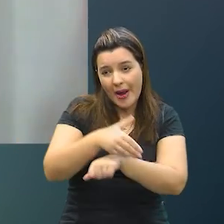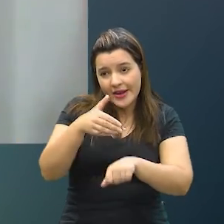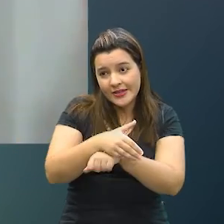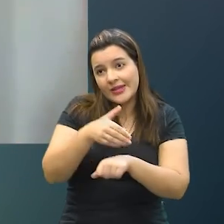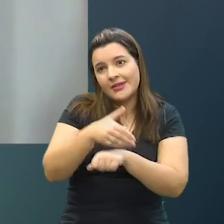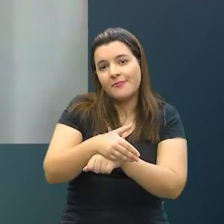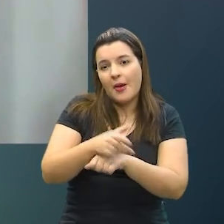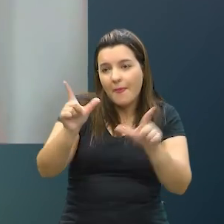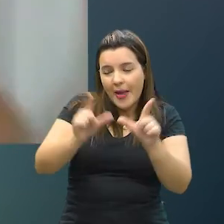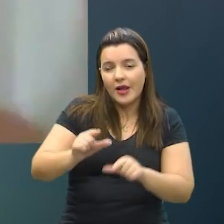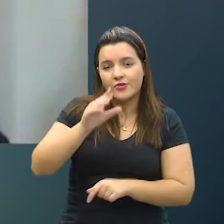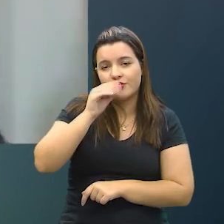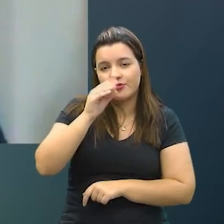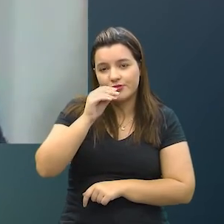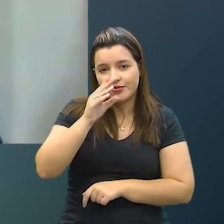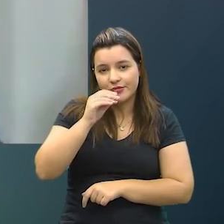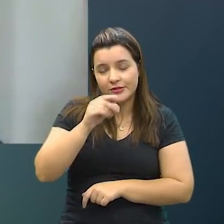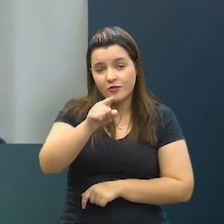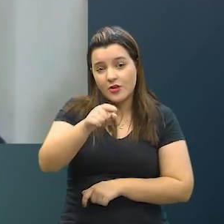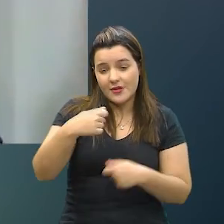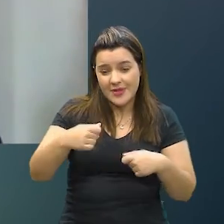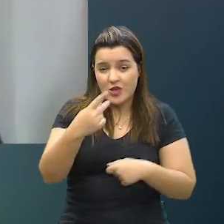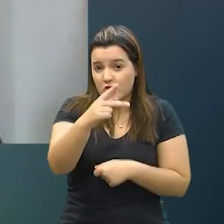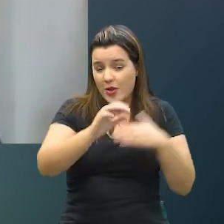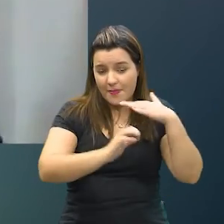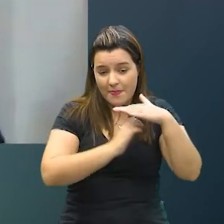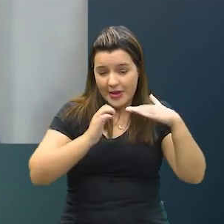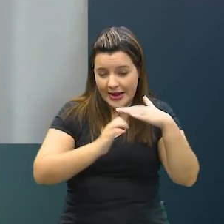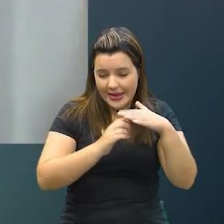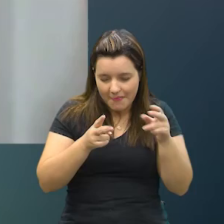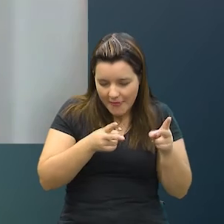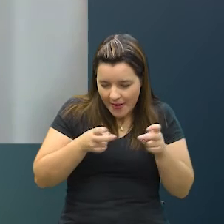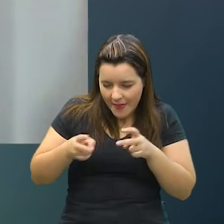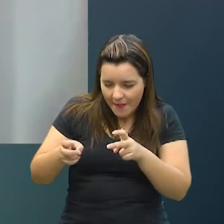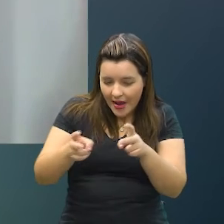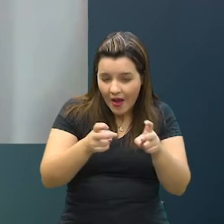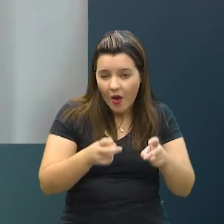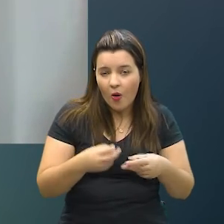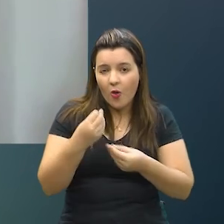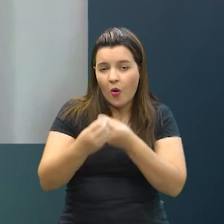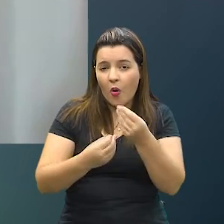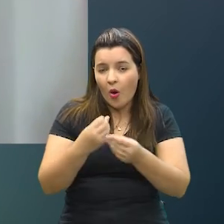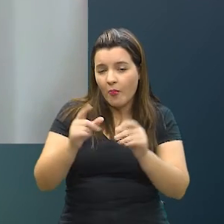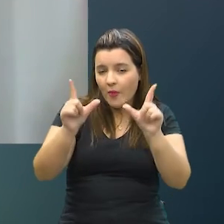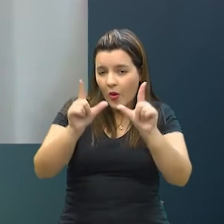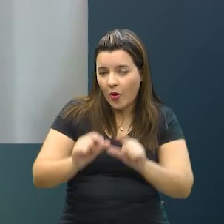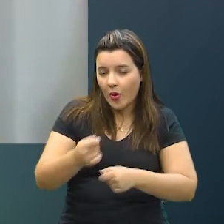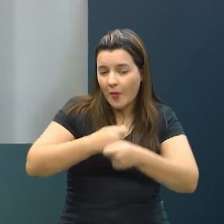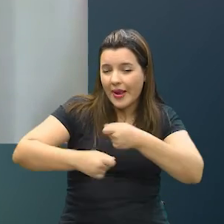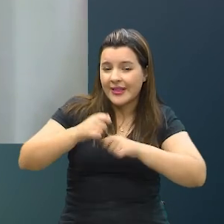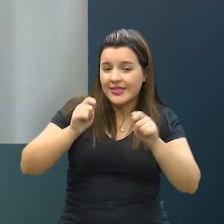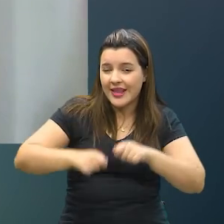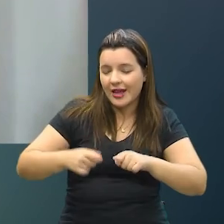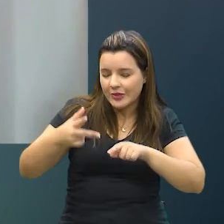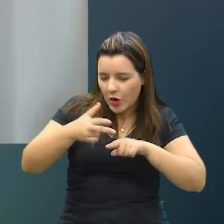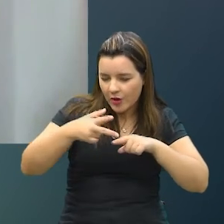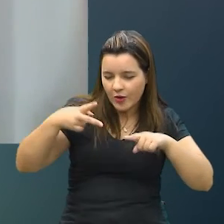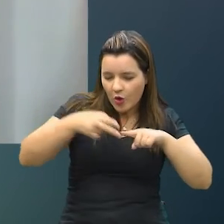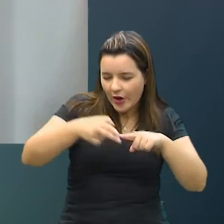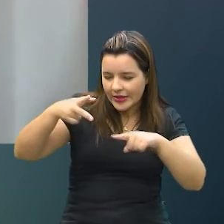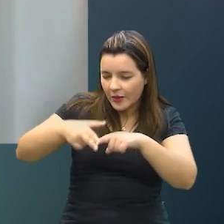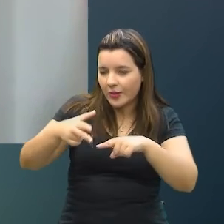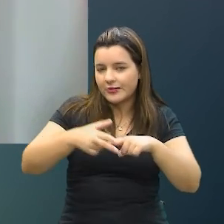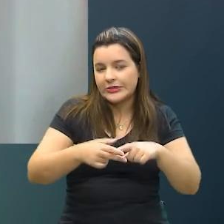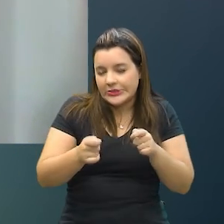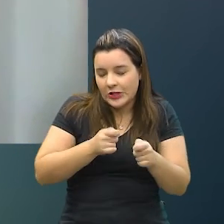Então, essa parte de olhar para dentro da empresa e reduzir custos é uma coisa bastante importante. Segundo ponto,